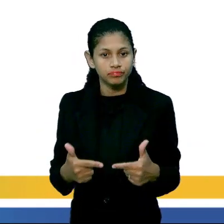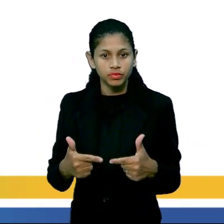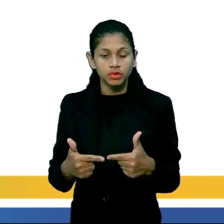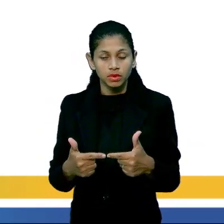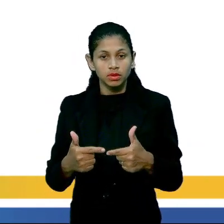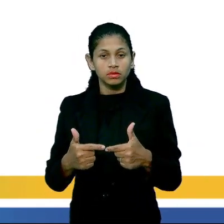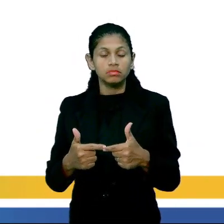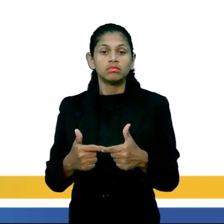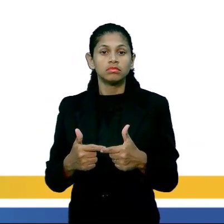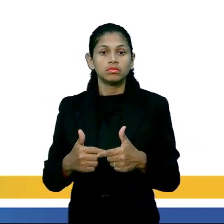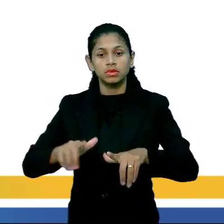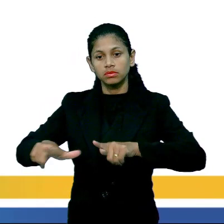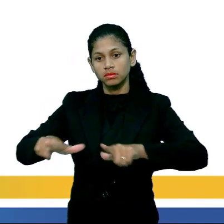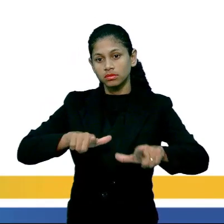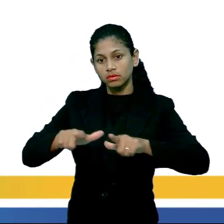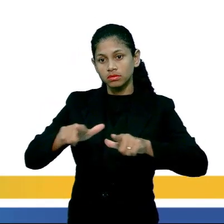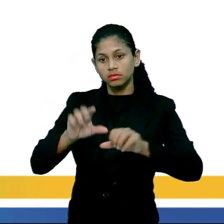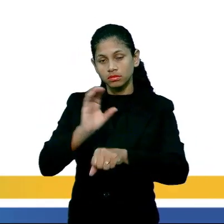pelas empresas.